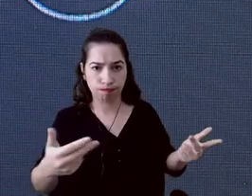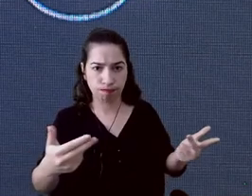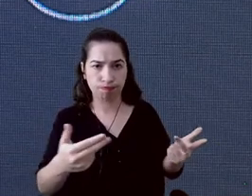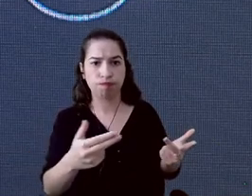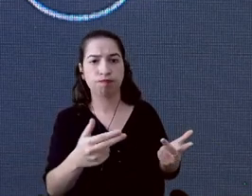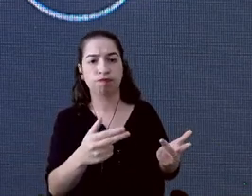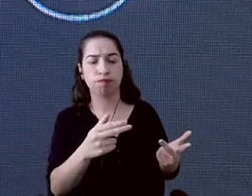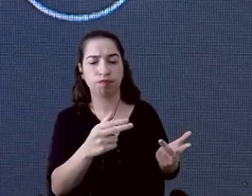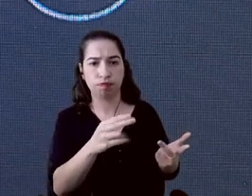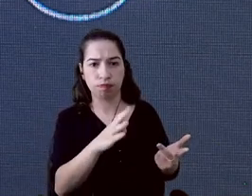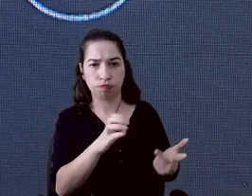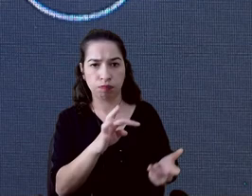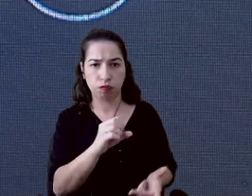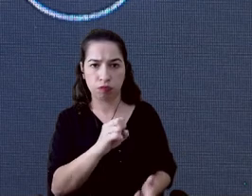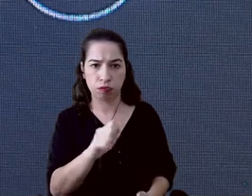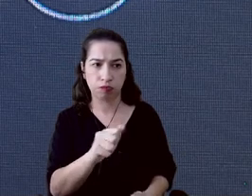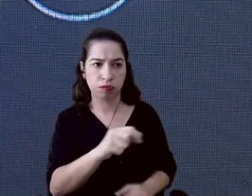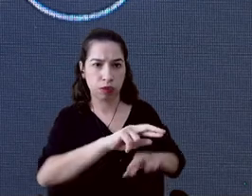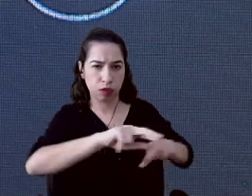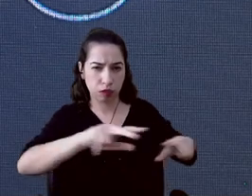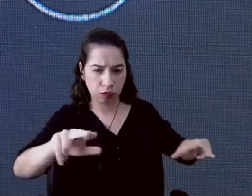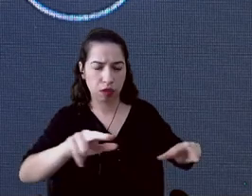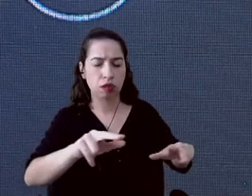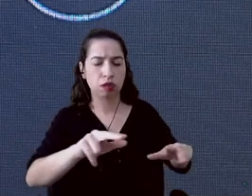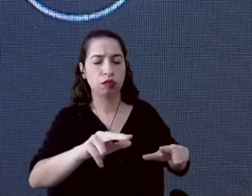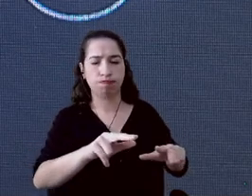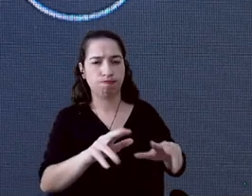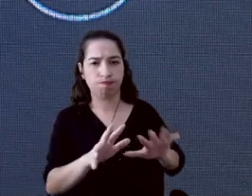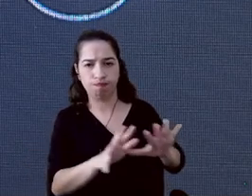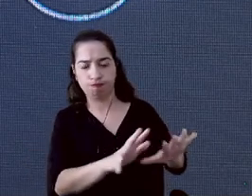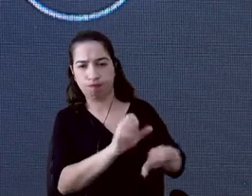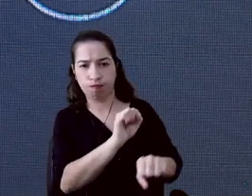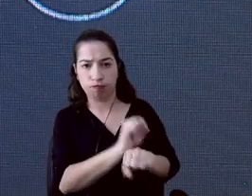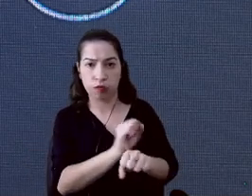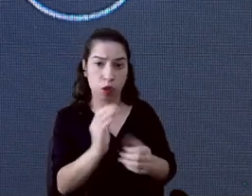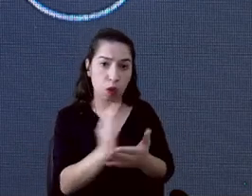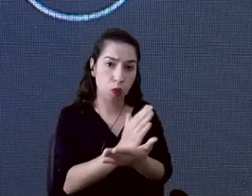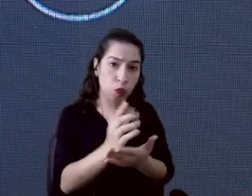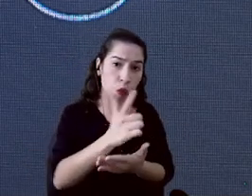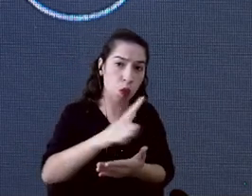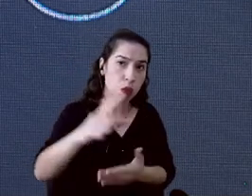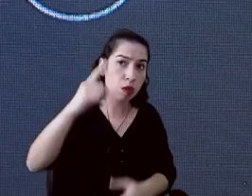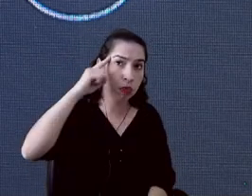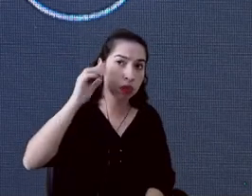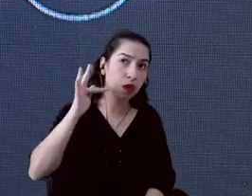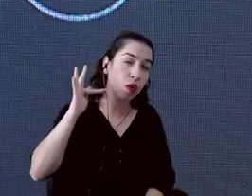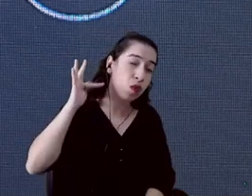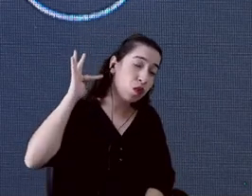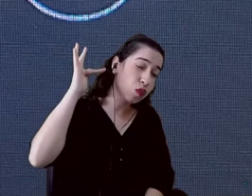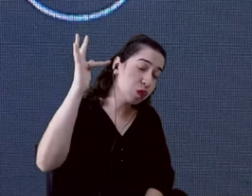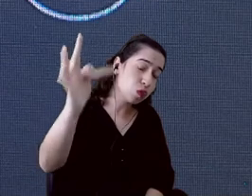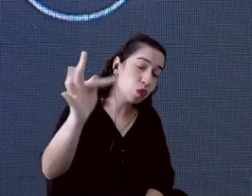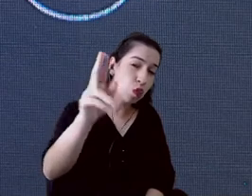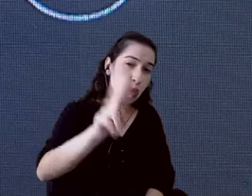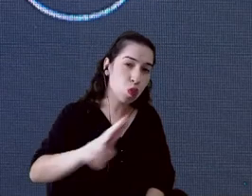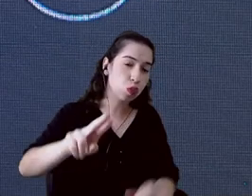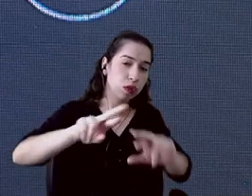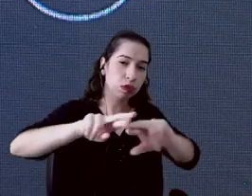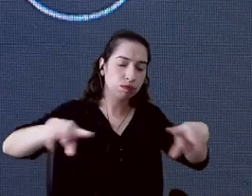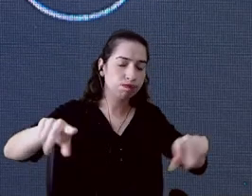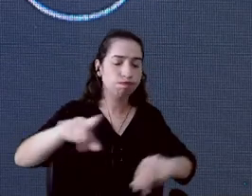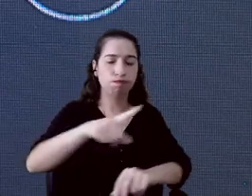si algumas juris de sonhos que a gente tinha para uso futuro do futuro do Futuro A gente